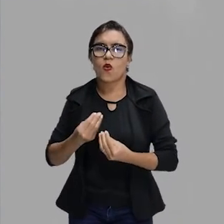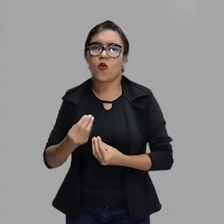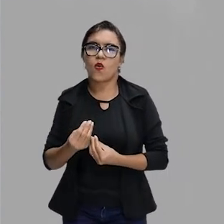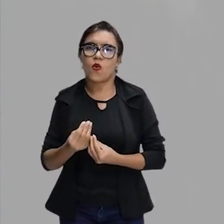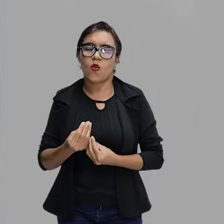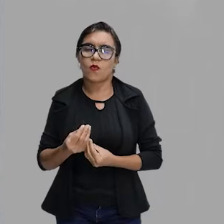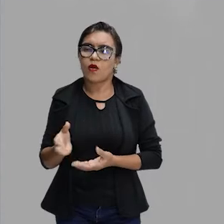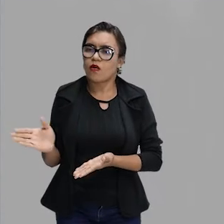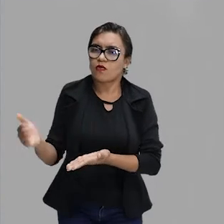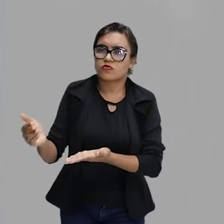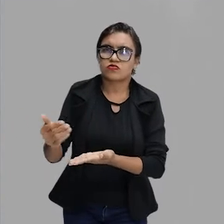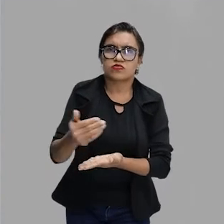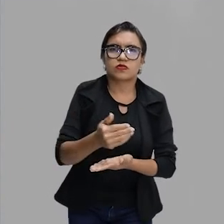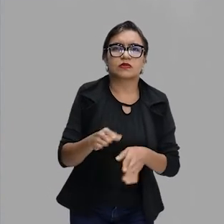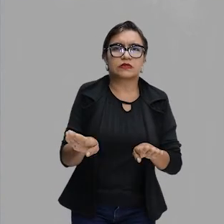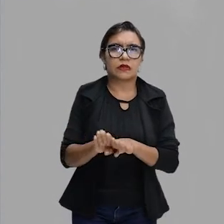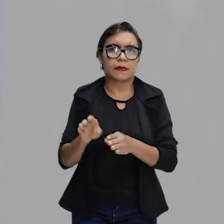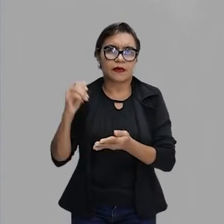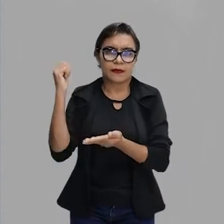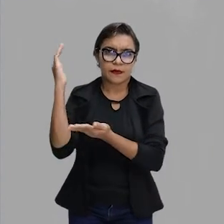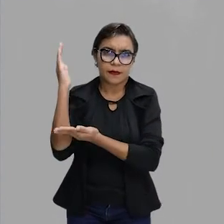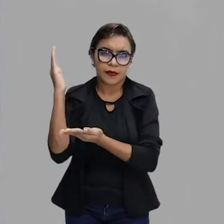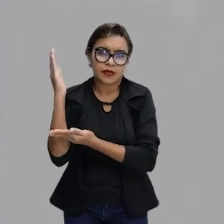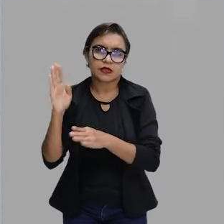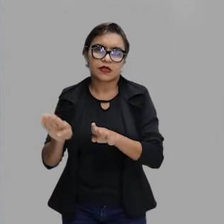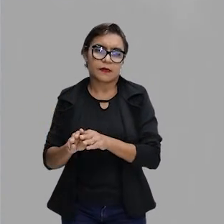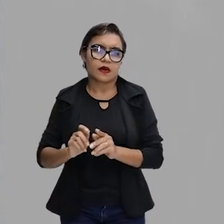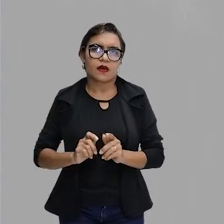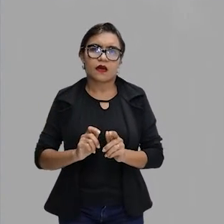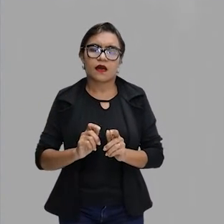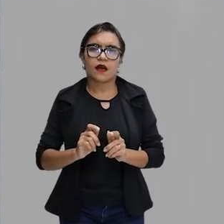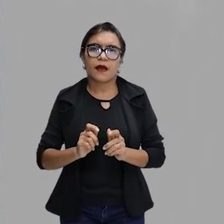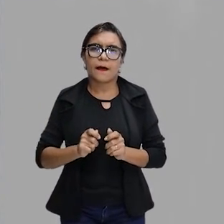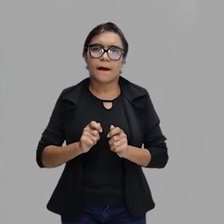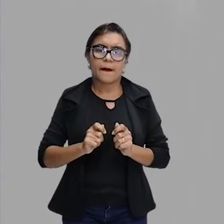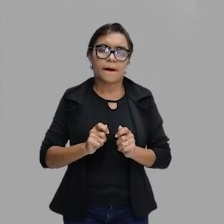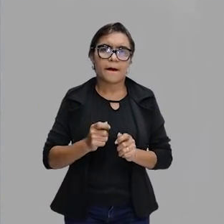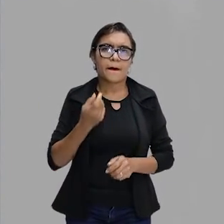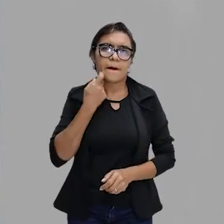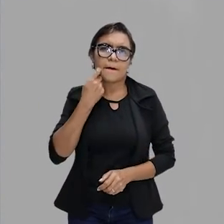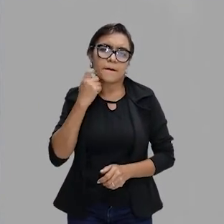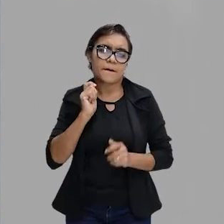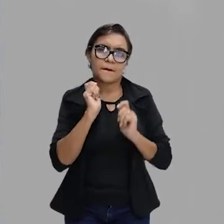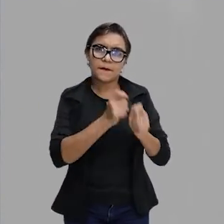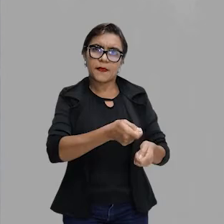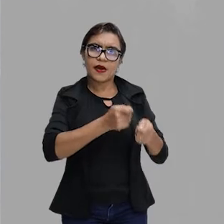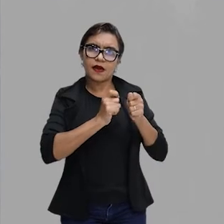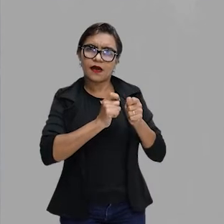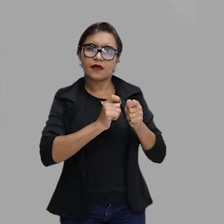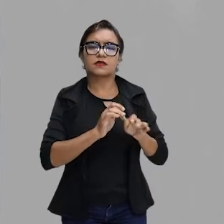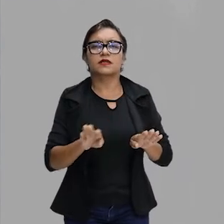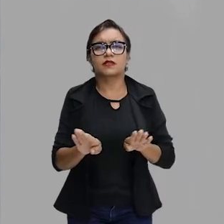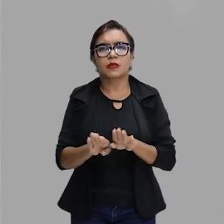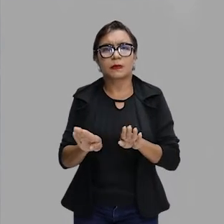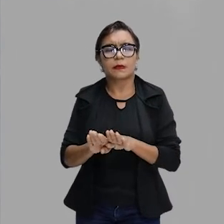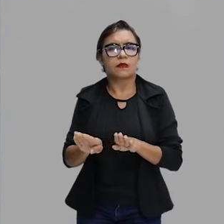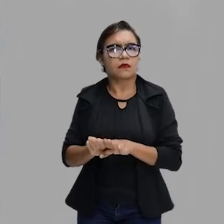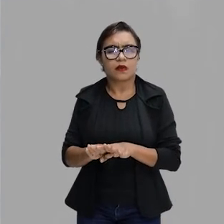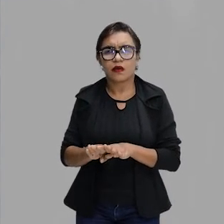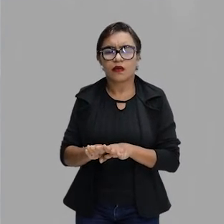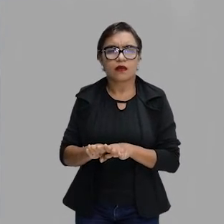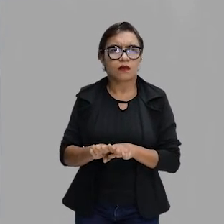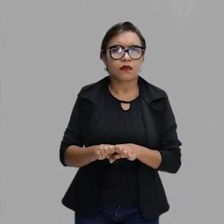frutos, madeira, a pesca. Então, por exemplo, comunidades indígenas, o cara vai lá, pesca o peixe, vai lá, caça a paca. Isso